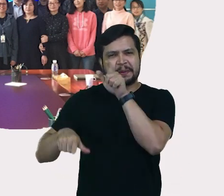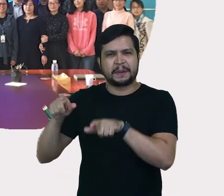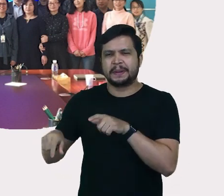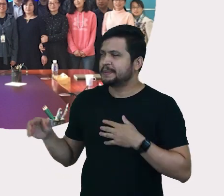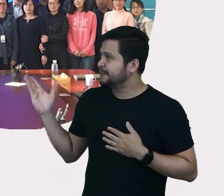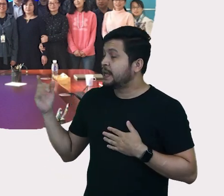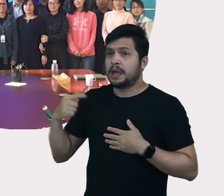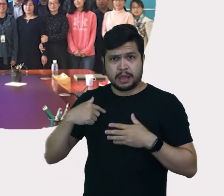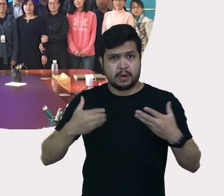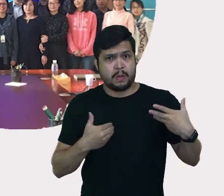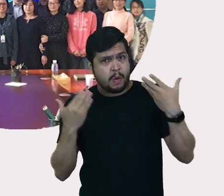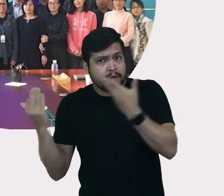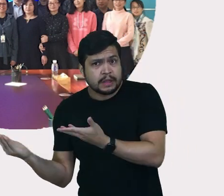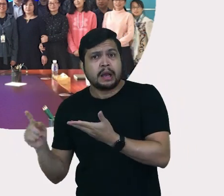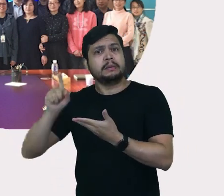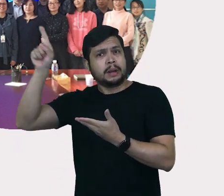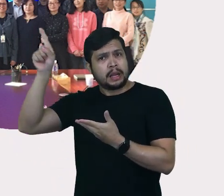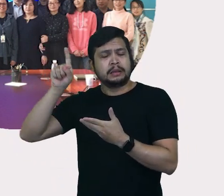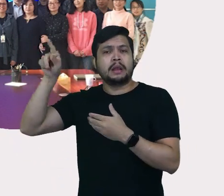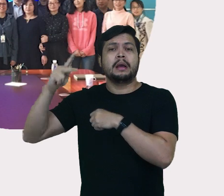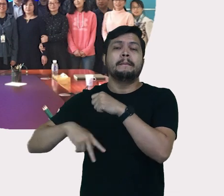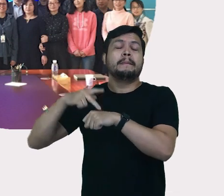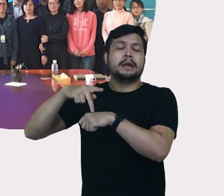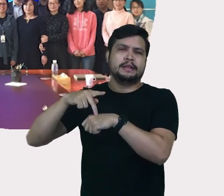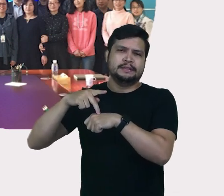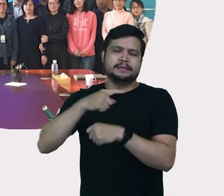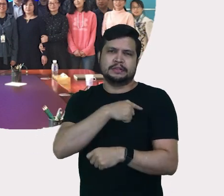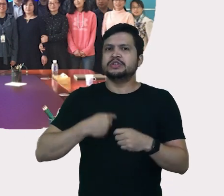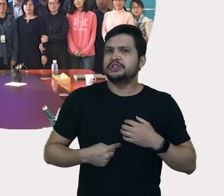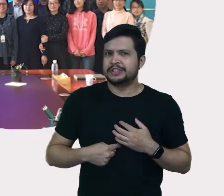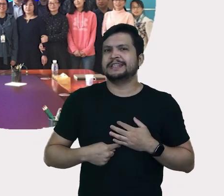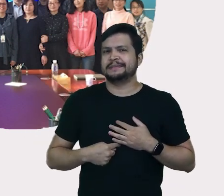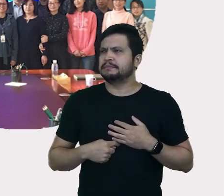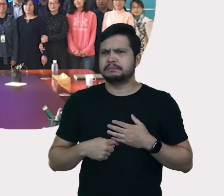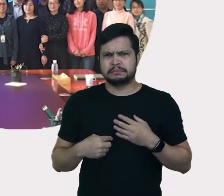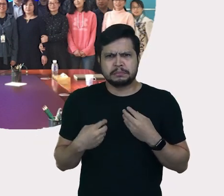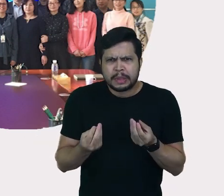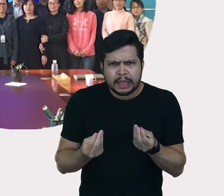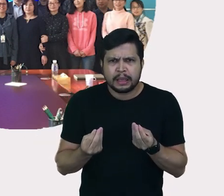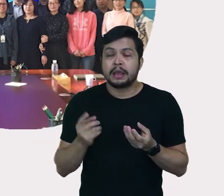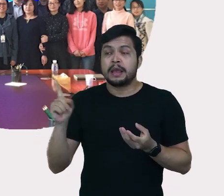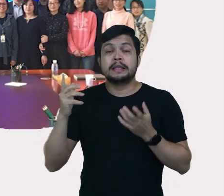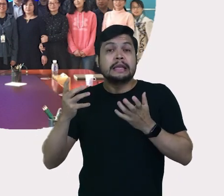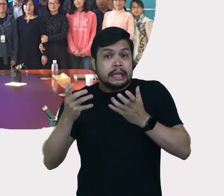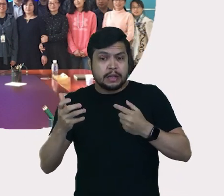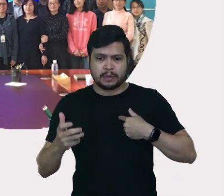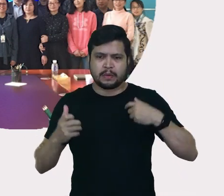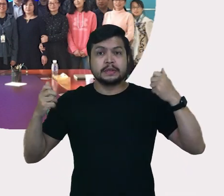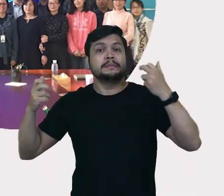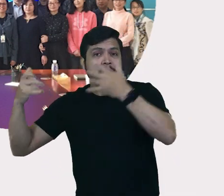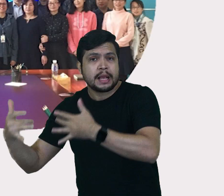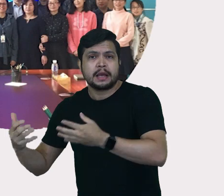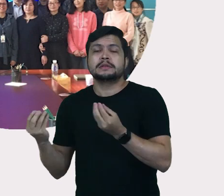pelo governo da China, lá para... Olha, eles achavam que eu ia contar para eles. Para eu contar para eles como é que